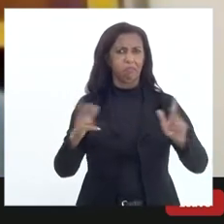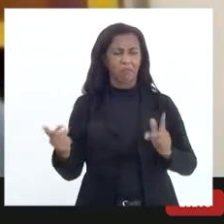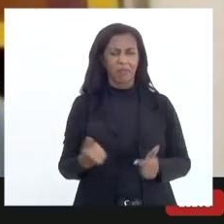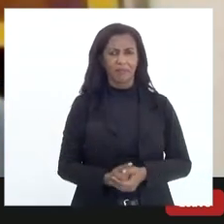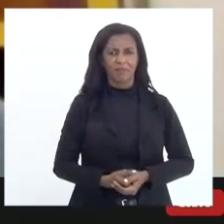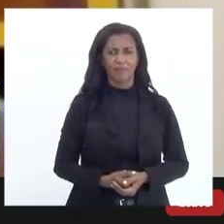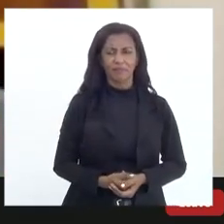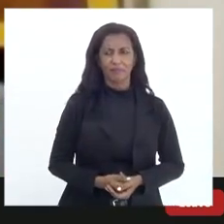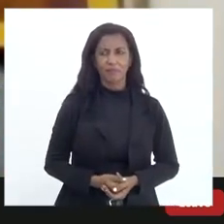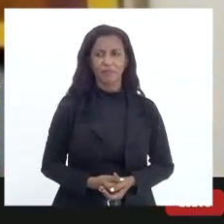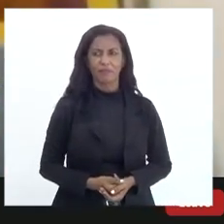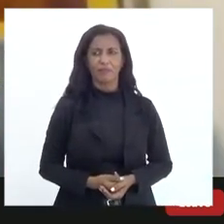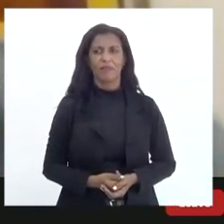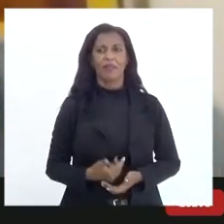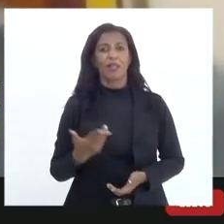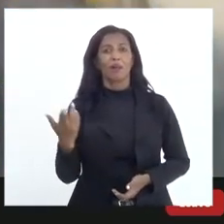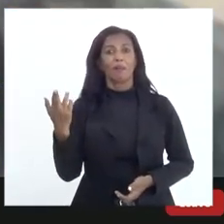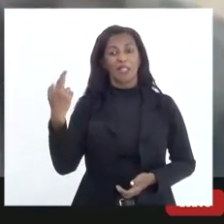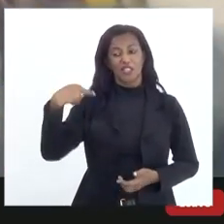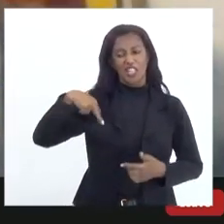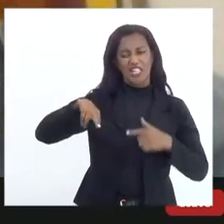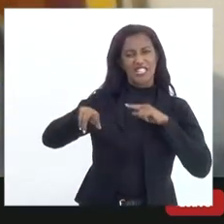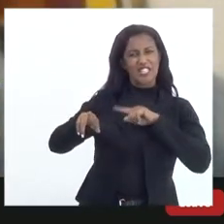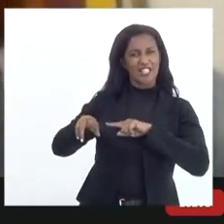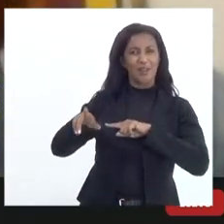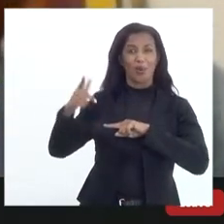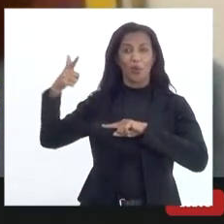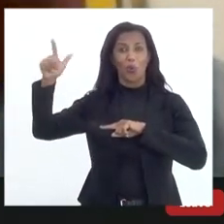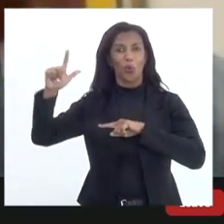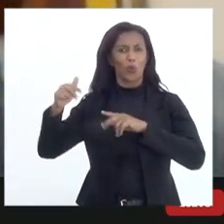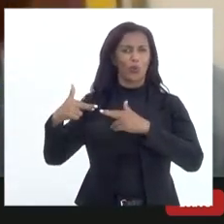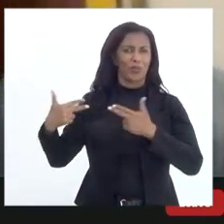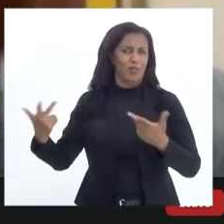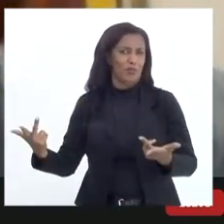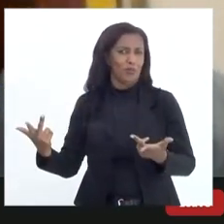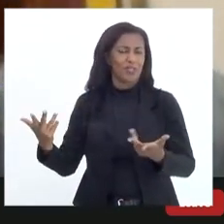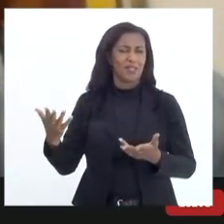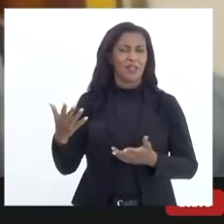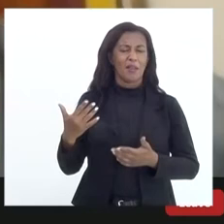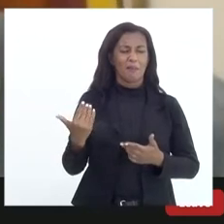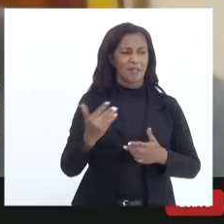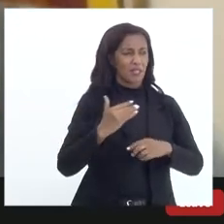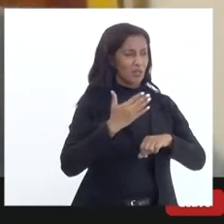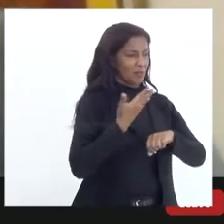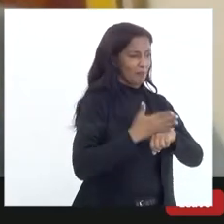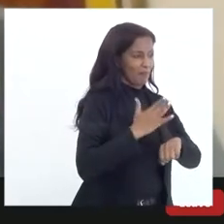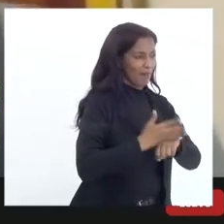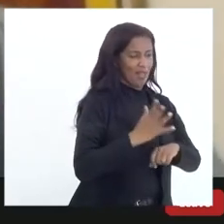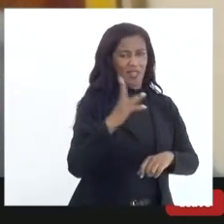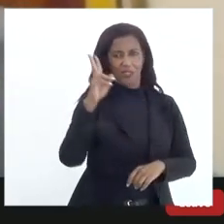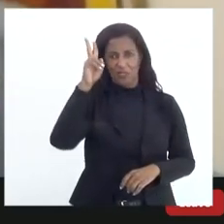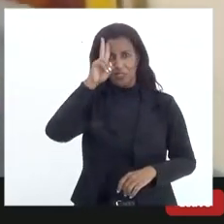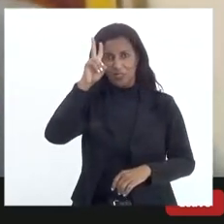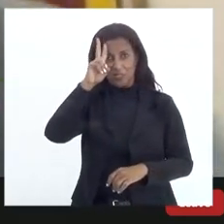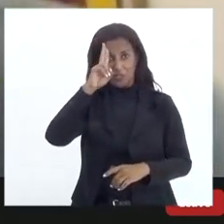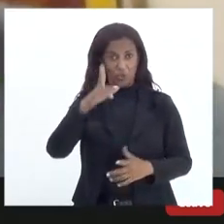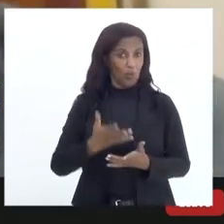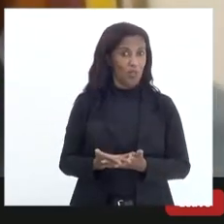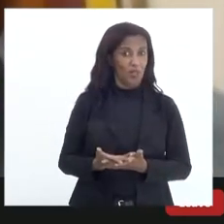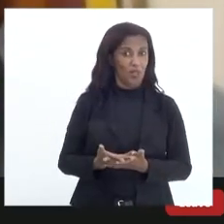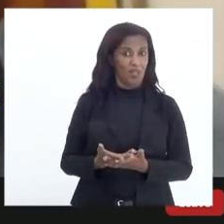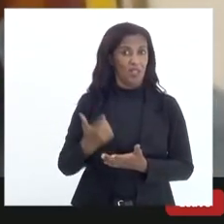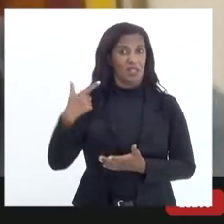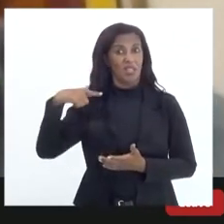enquadram como religião, mas religião é outra coisa, né? Mas as nossas práticas culturais, sociais, né? Eu costumo dizer espirituais, tem um